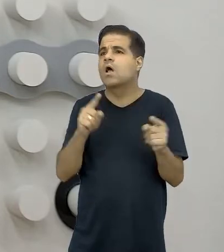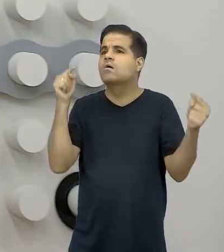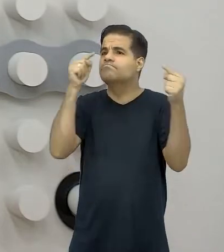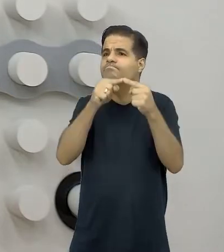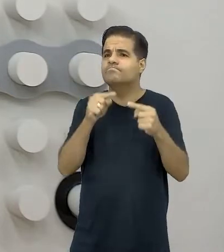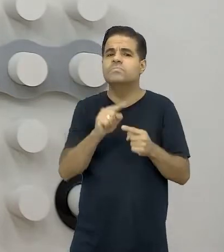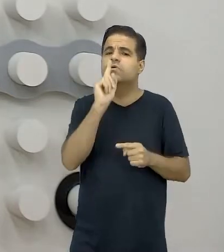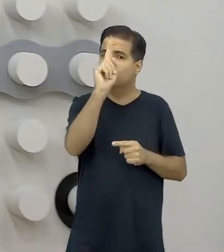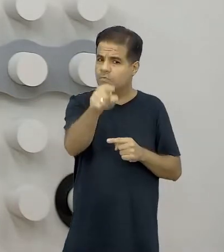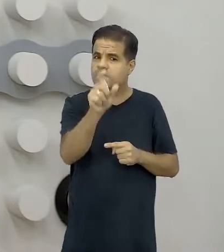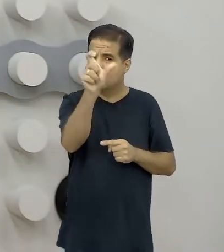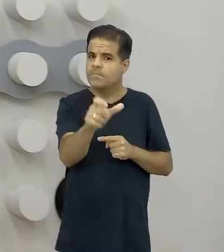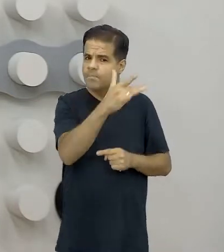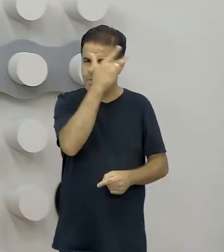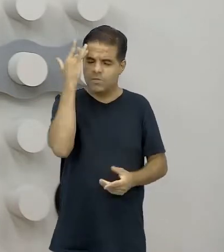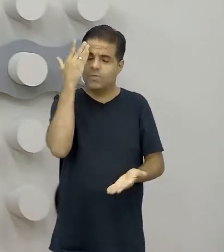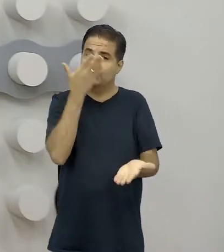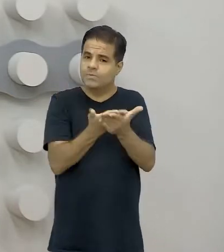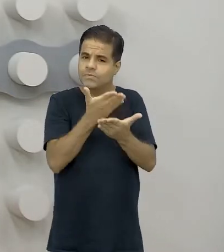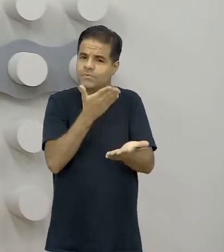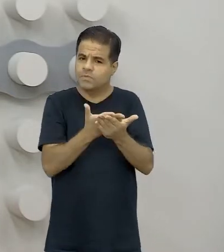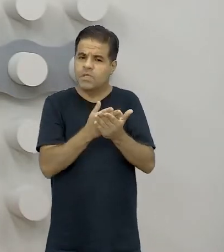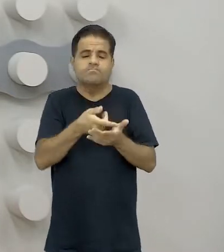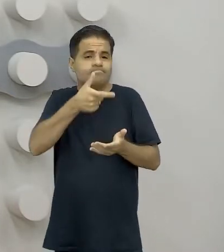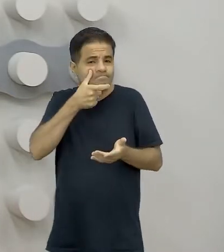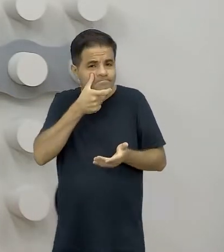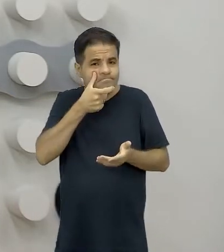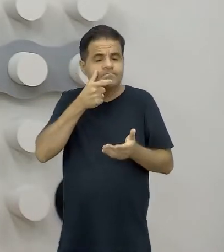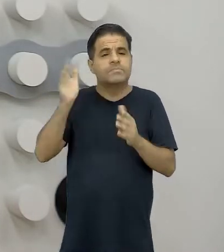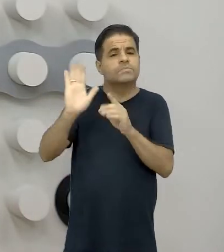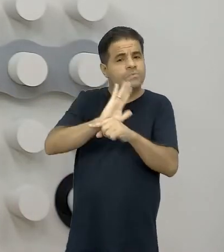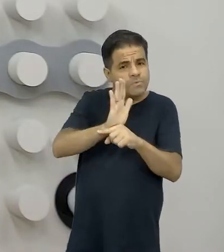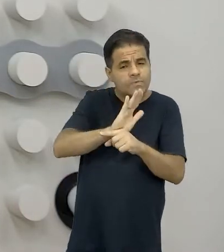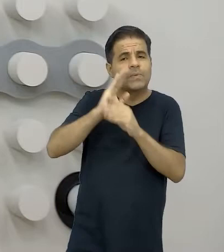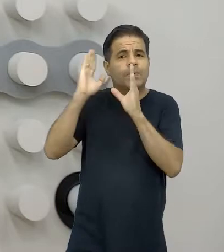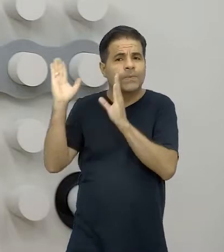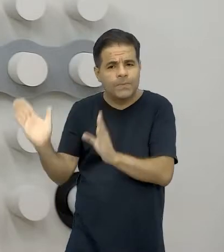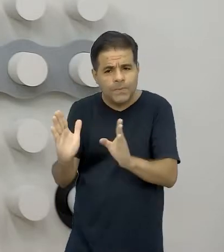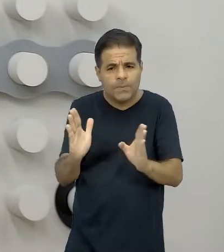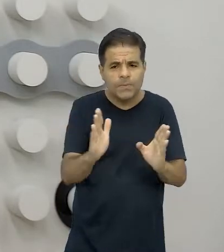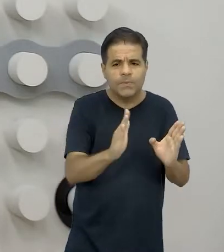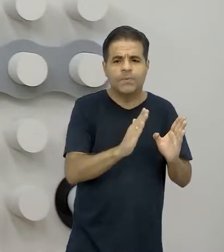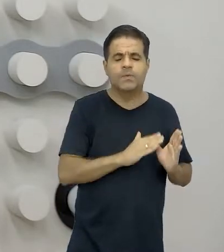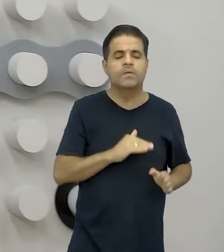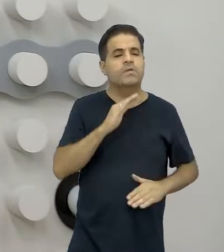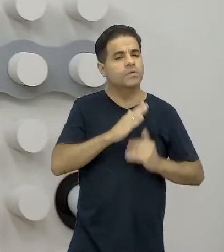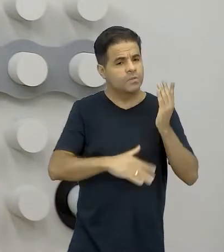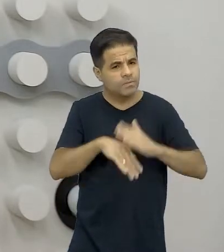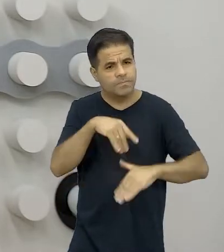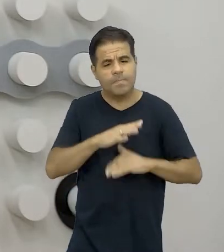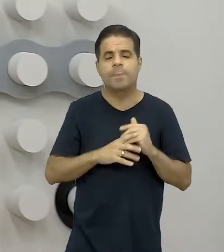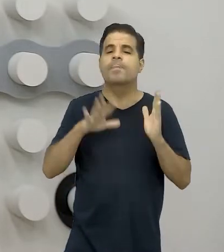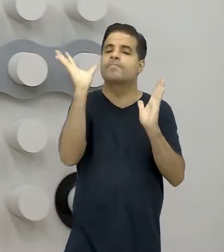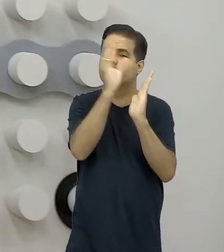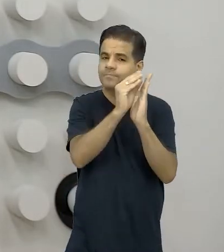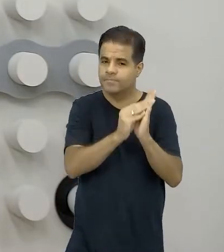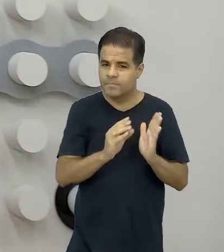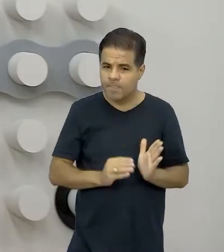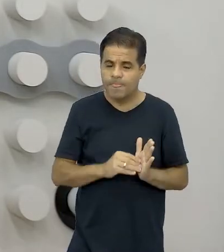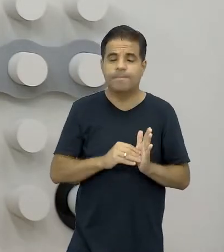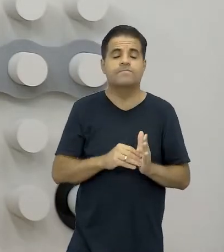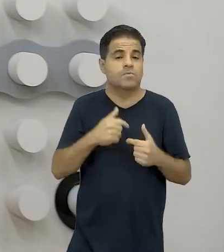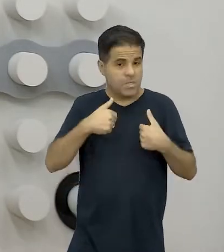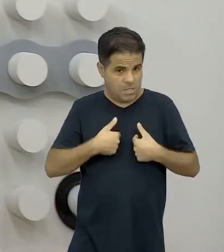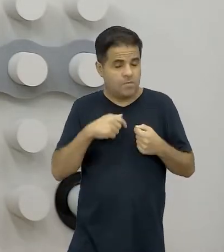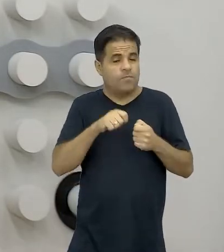a ver você, que é o estudante que está assistindo esse vídeo, com isso tudo que eu falei? Então, o que